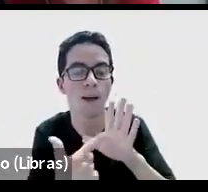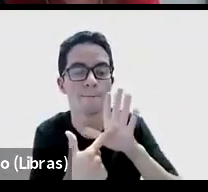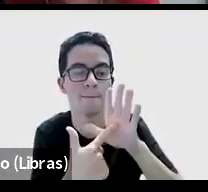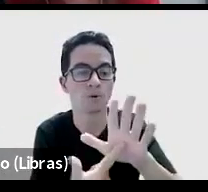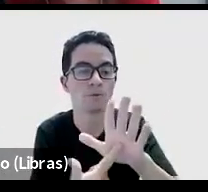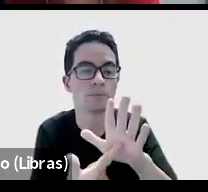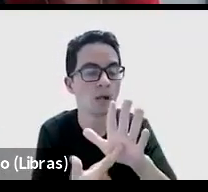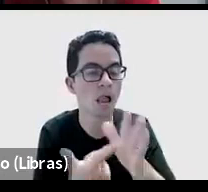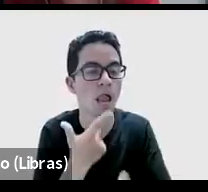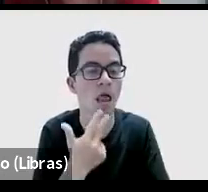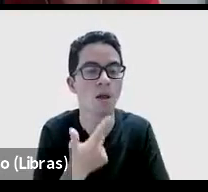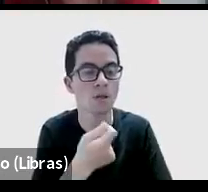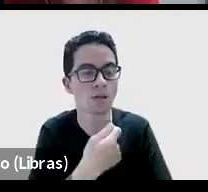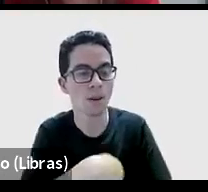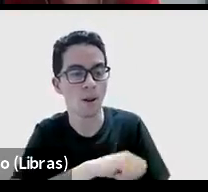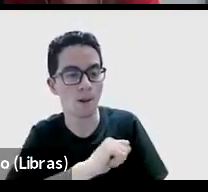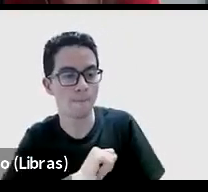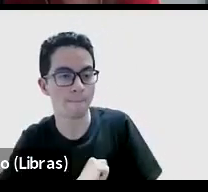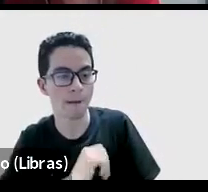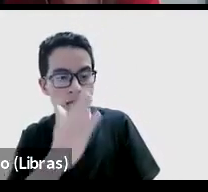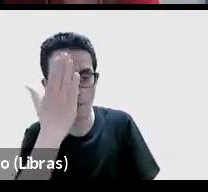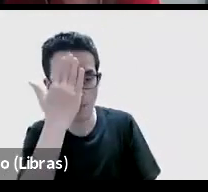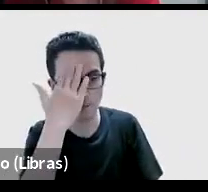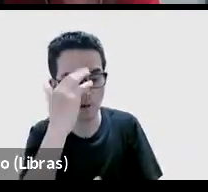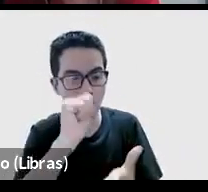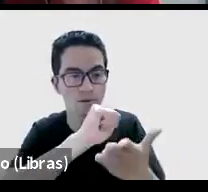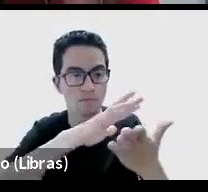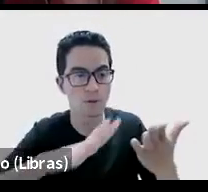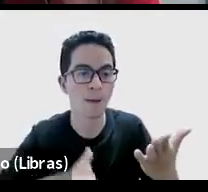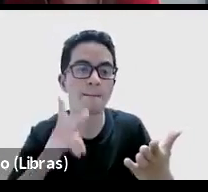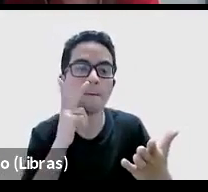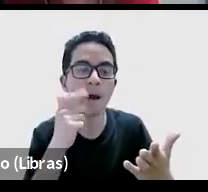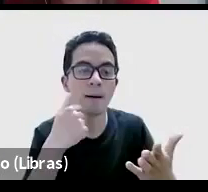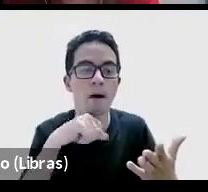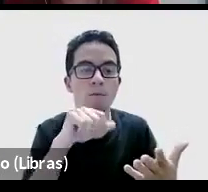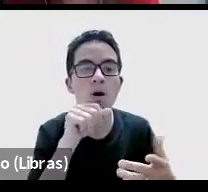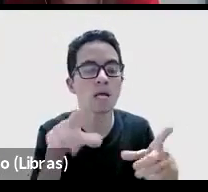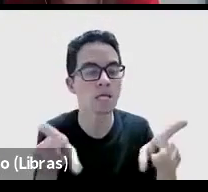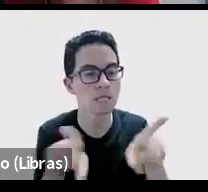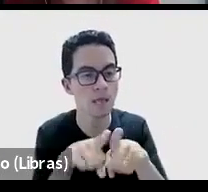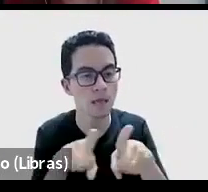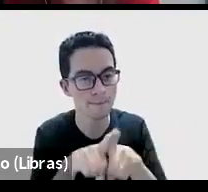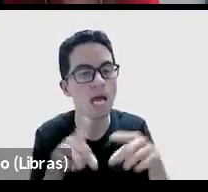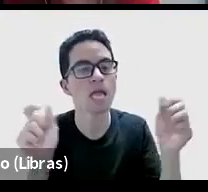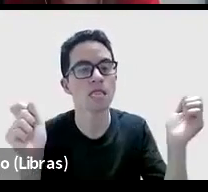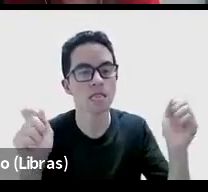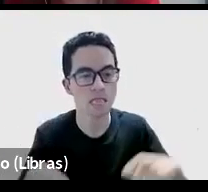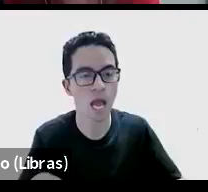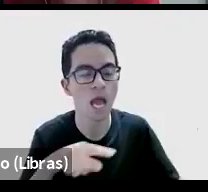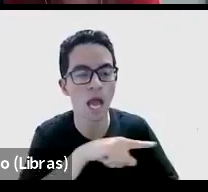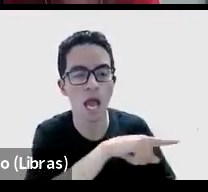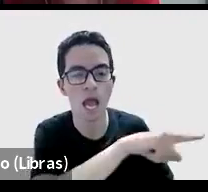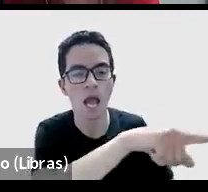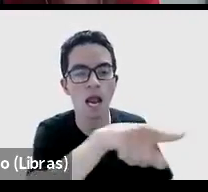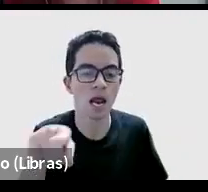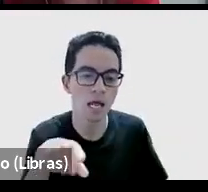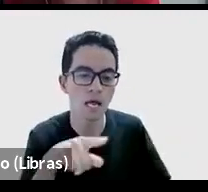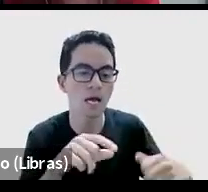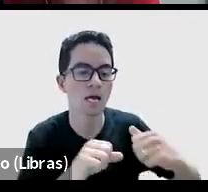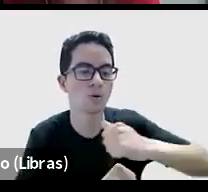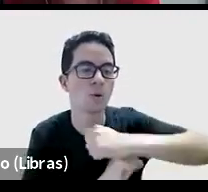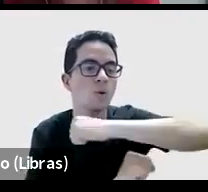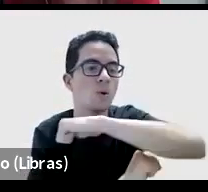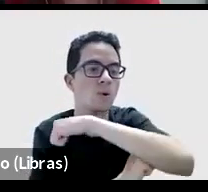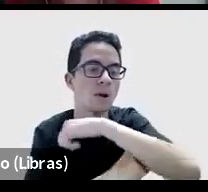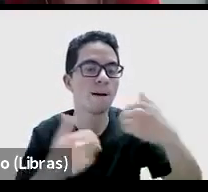espanhola, por meio de uma atividade social, apresentar a escola aos pais, né? Com isso vem toda a parte, a infraestrutura